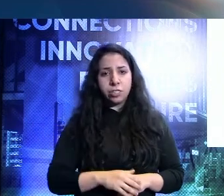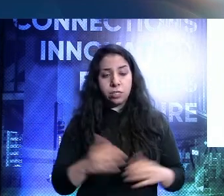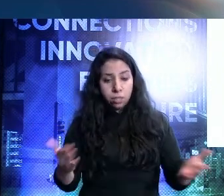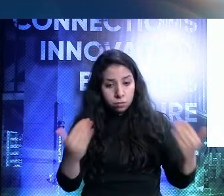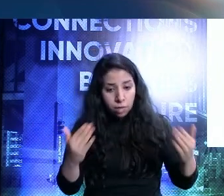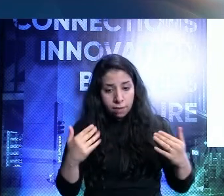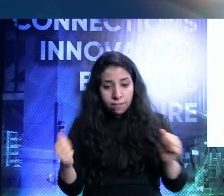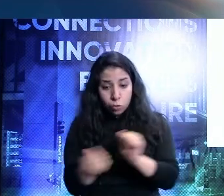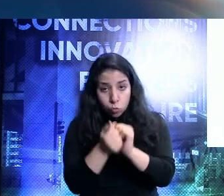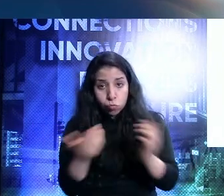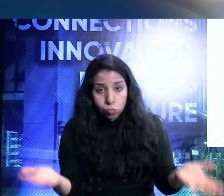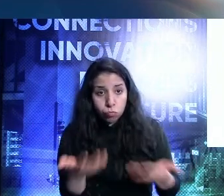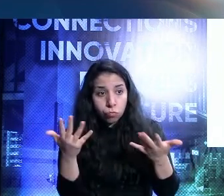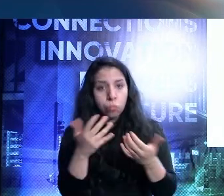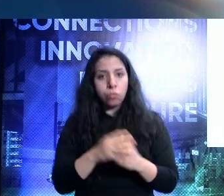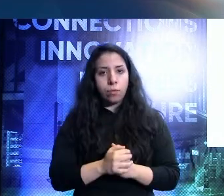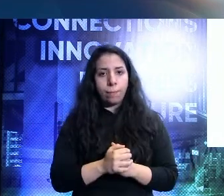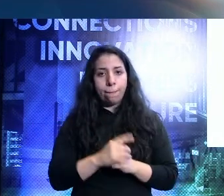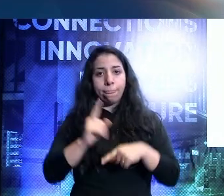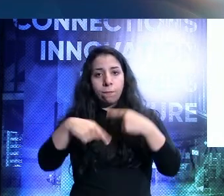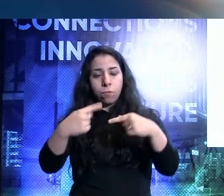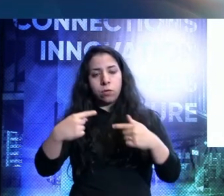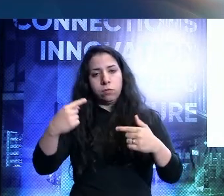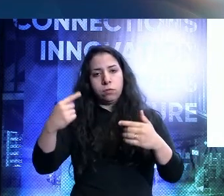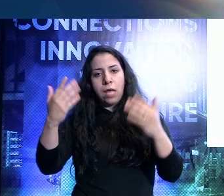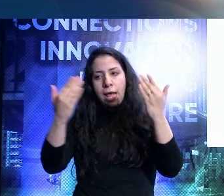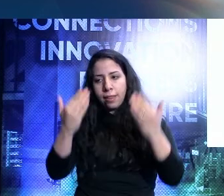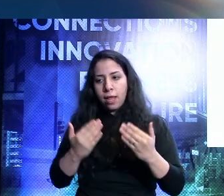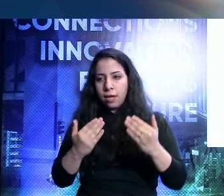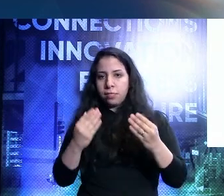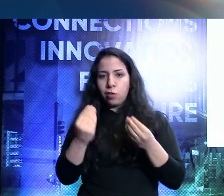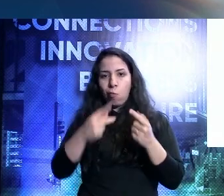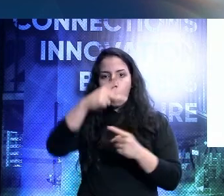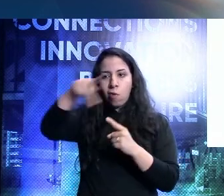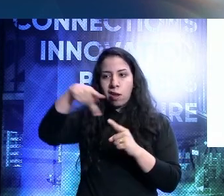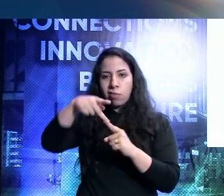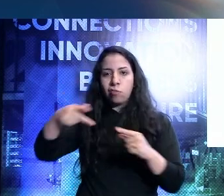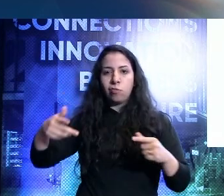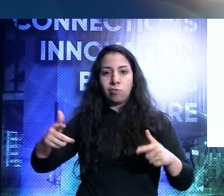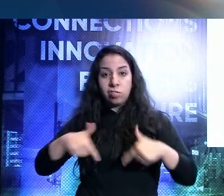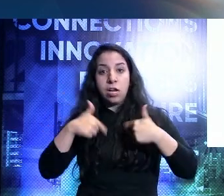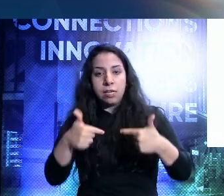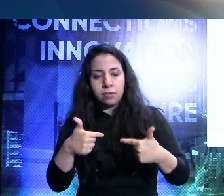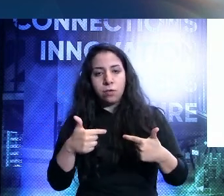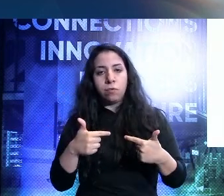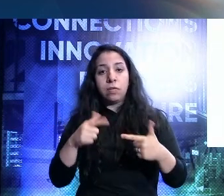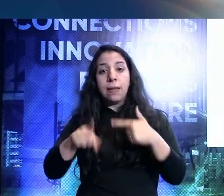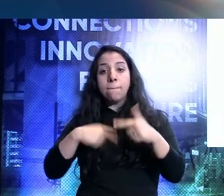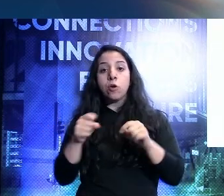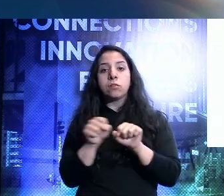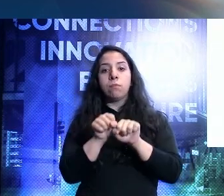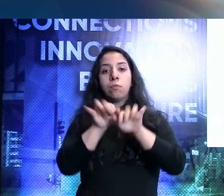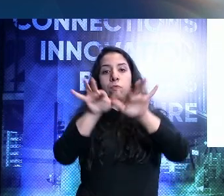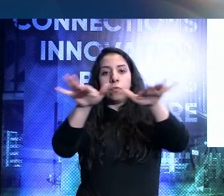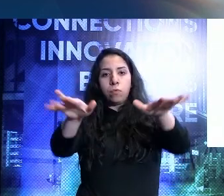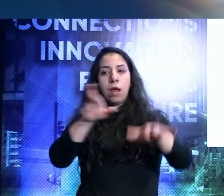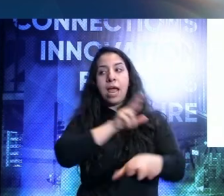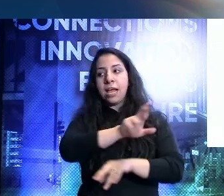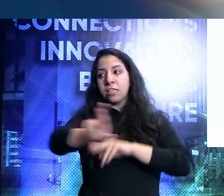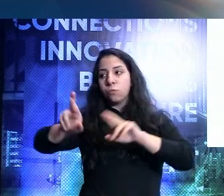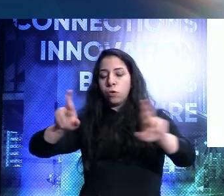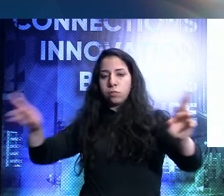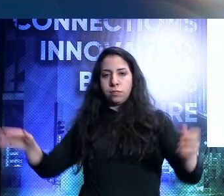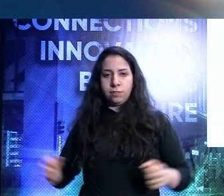seguida, análise dos planos de ação e, por fim, divulgação e comemoração dos resultados. É um ciclo de 3